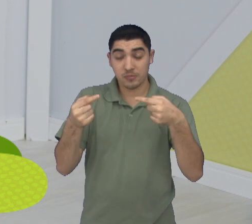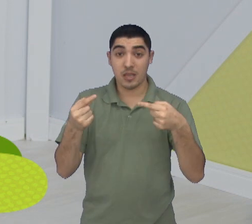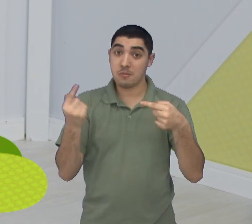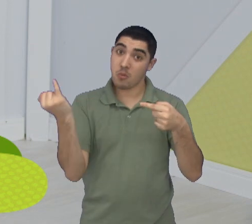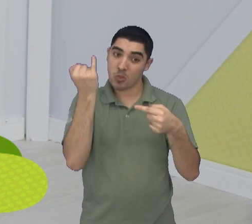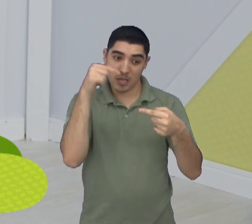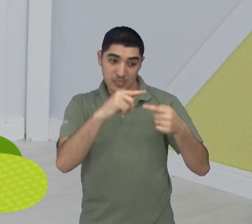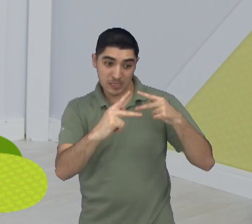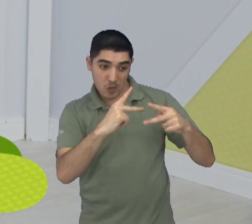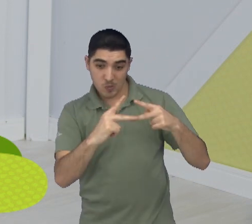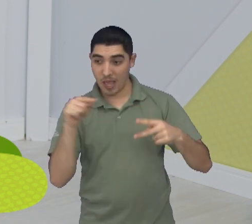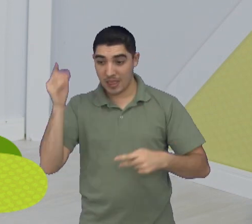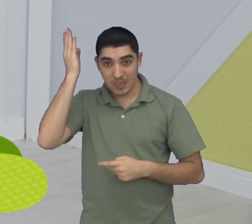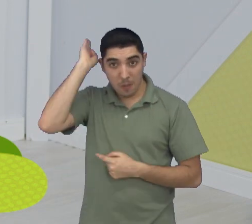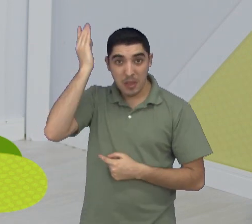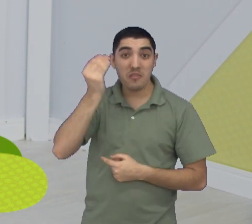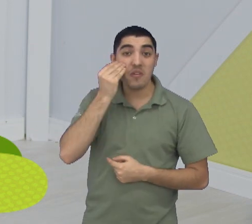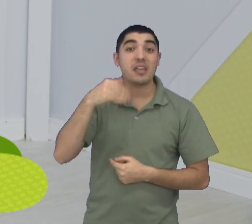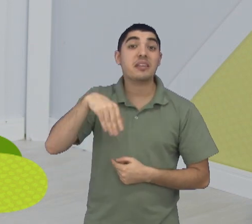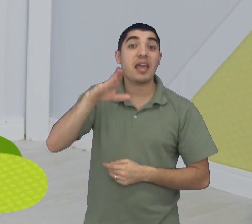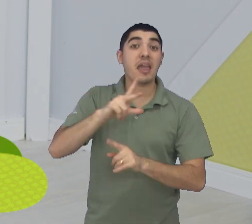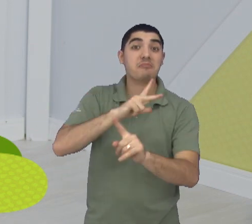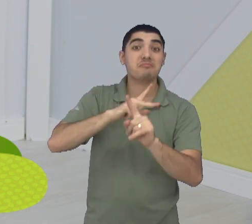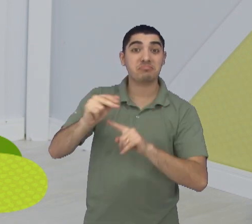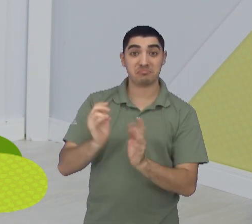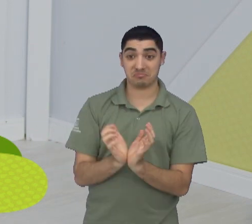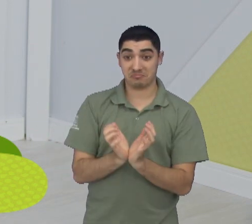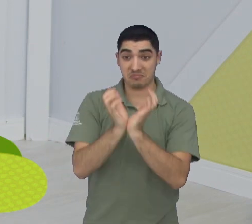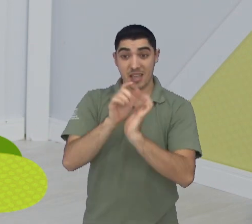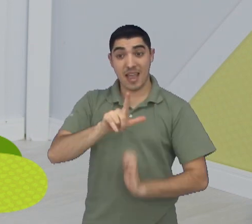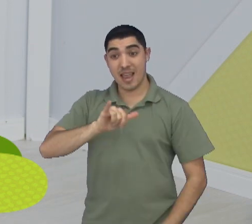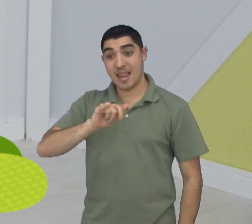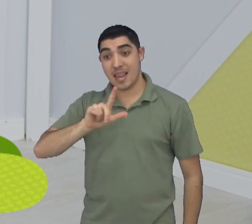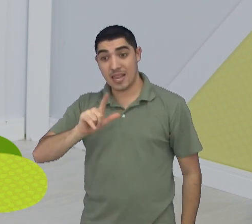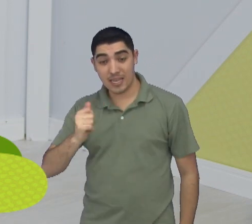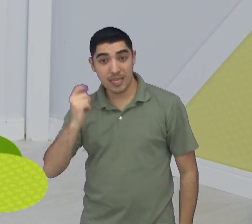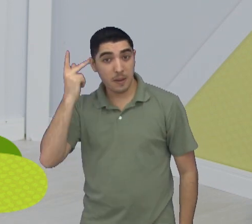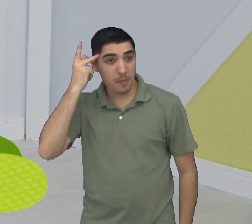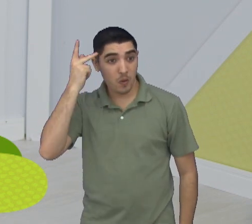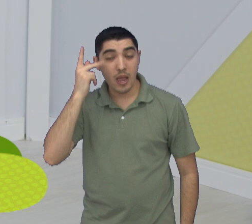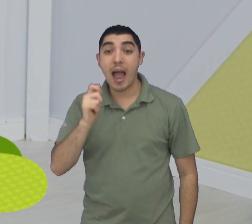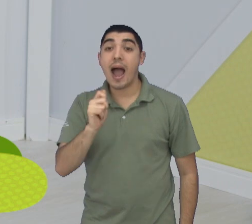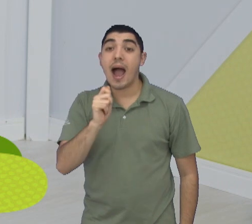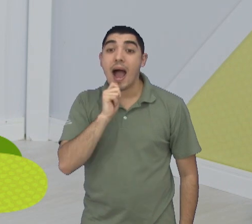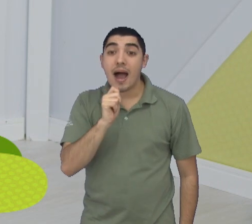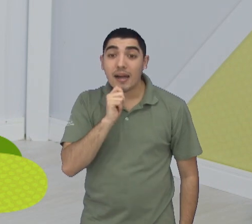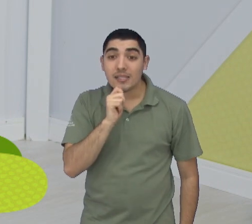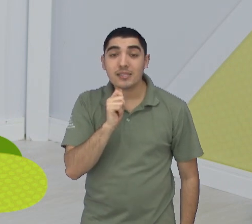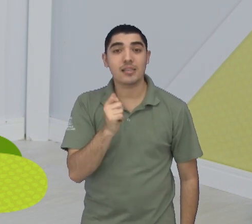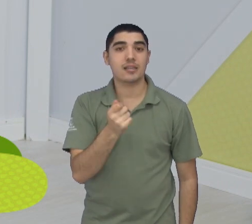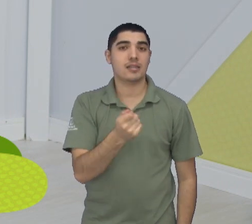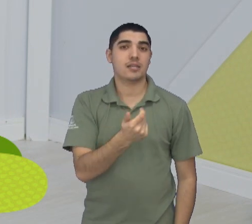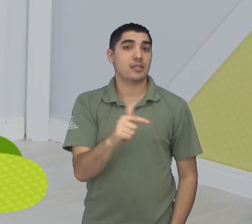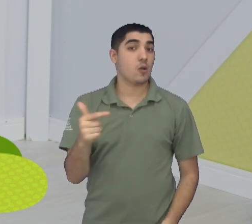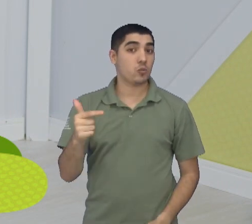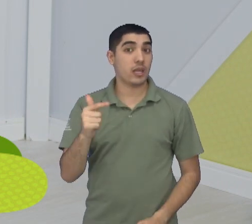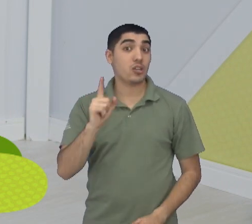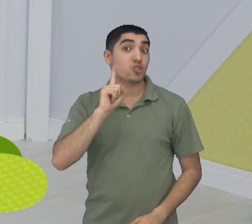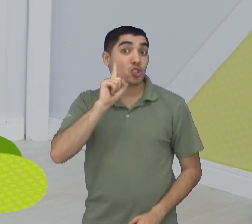vai decidir aí a Liga Paulista entre Taubaté e São José, o jogo que ainda não tem, ou os jogos, enfim, que não tem ainda